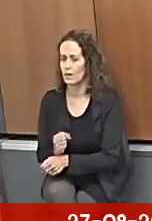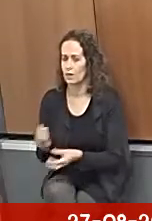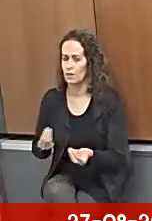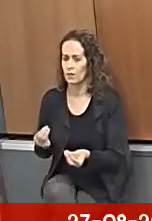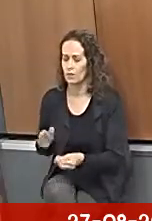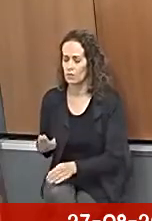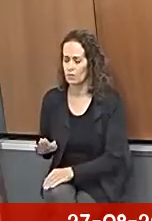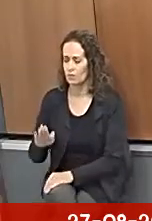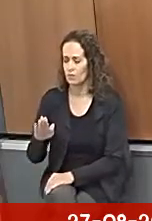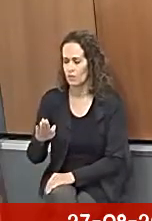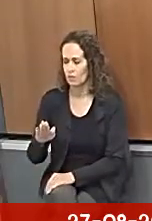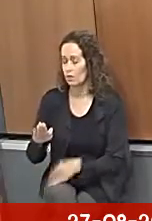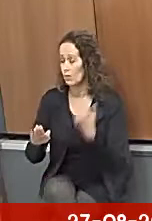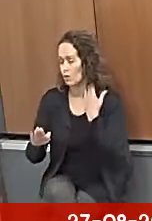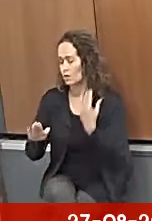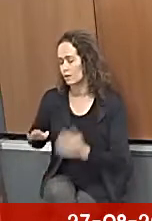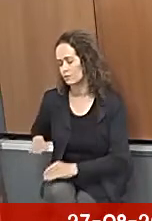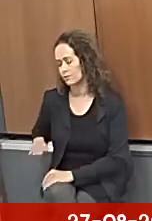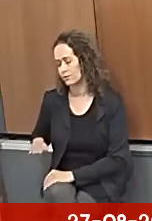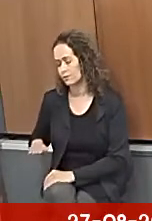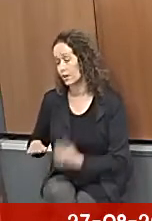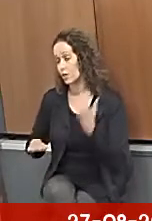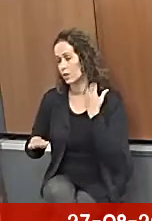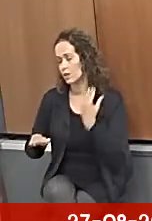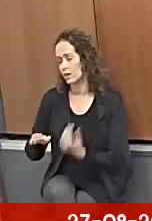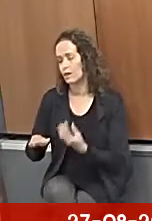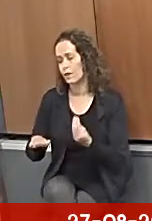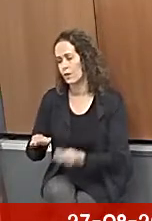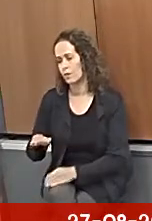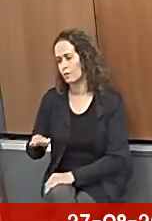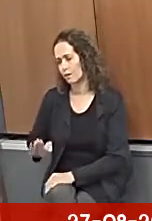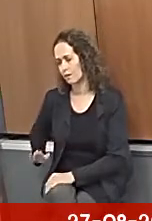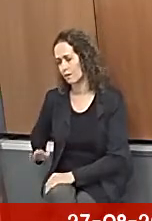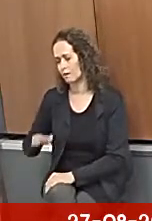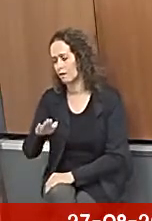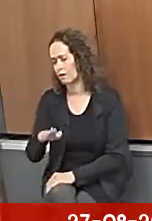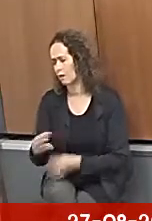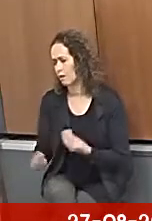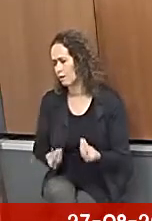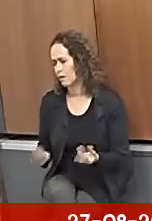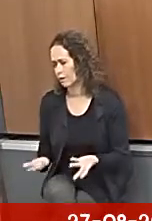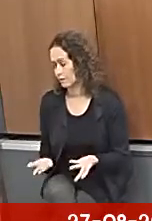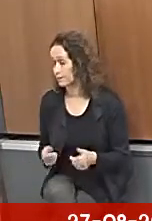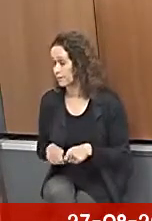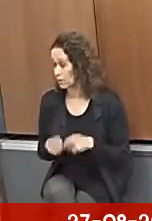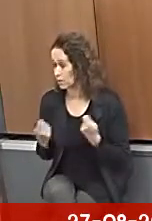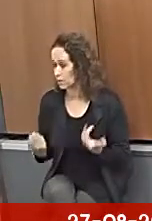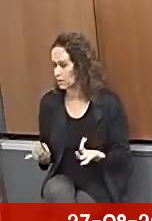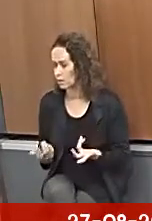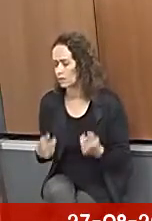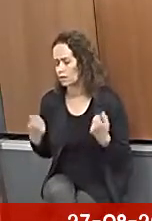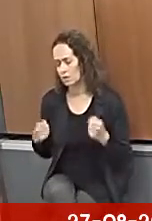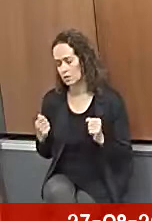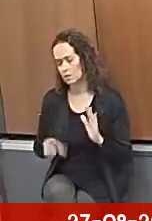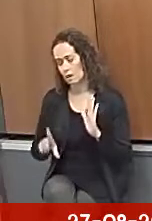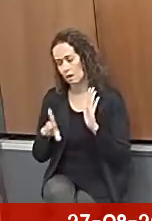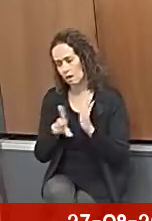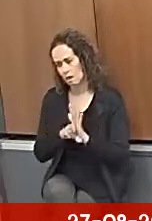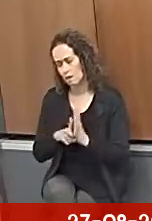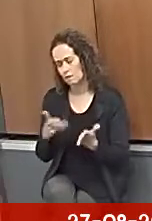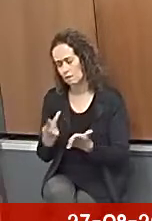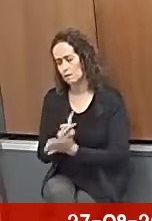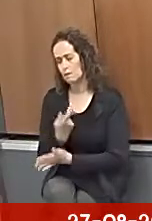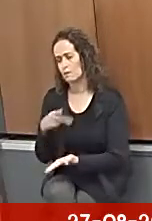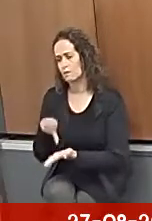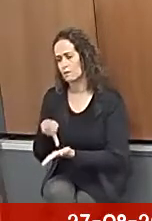trás então aí a questão uma coisa é a teoria à prática então a gente precisa realmente efetividade no cumprimento das leis e muito obrigado obrigado